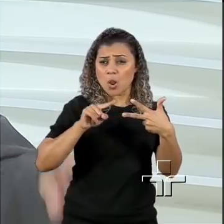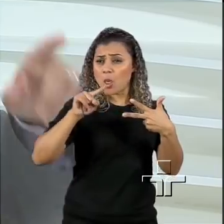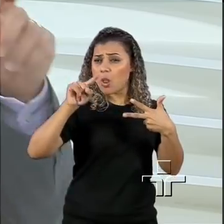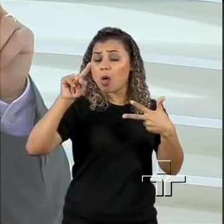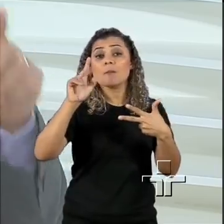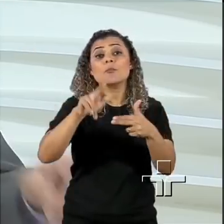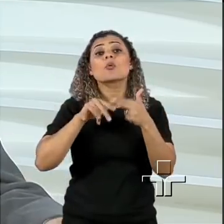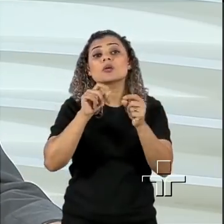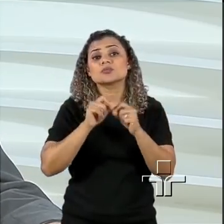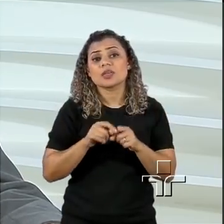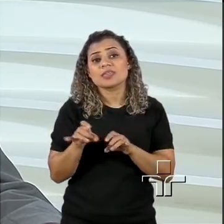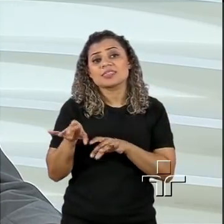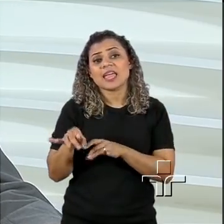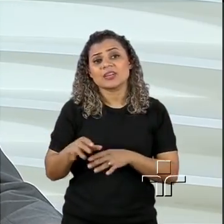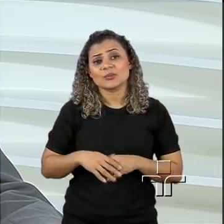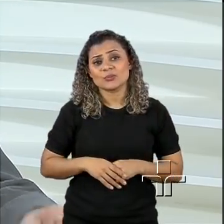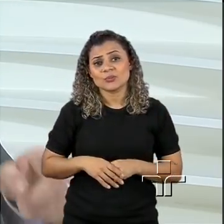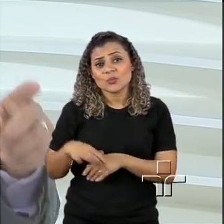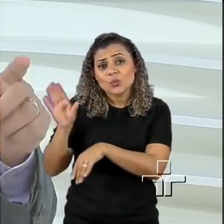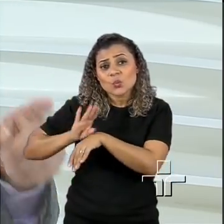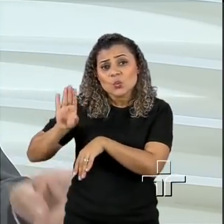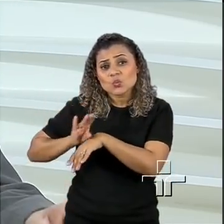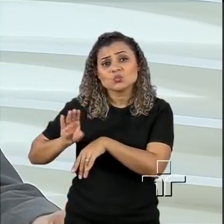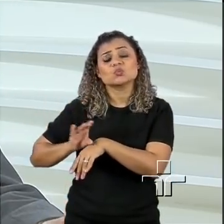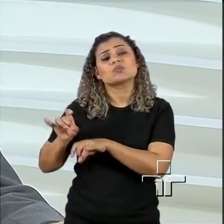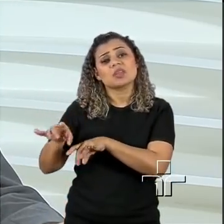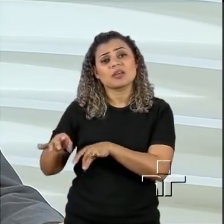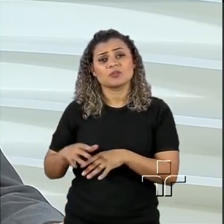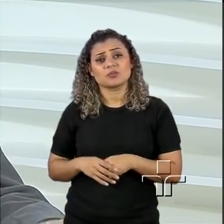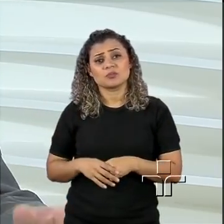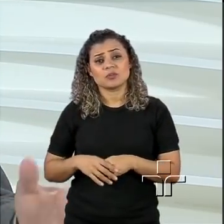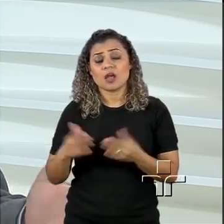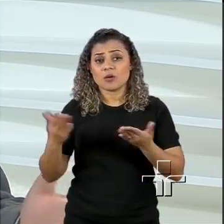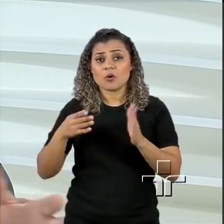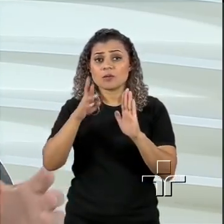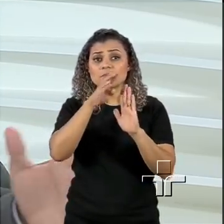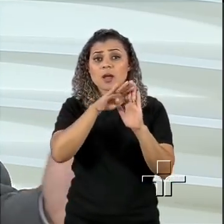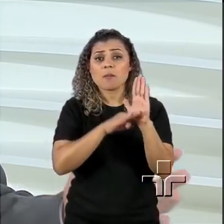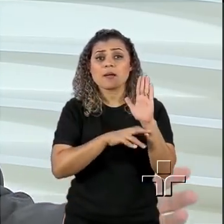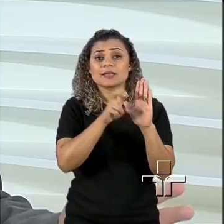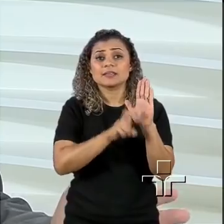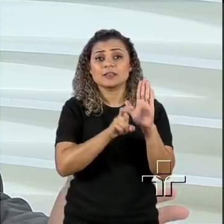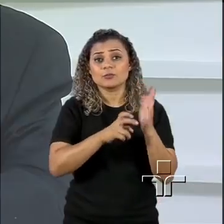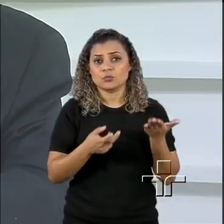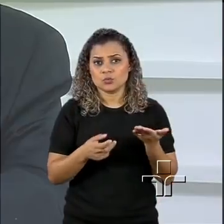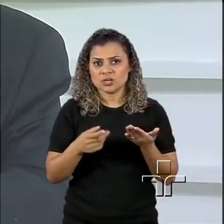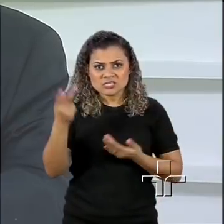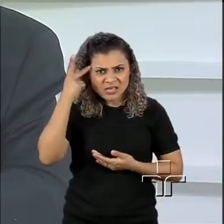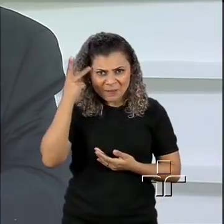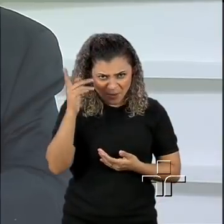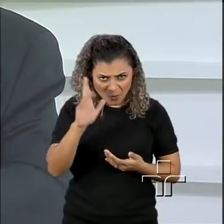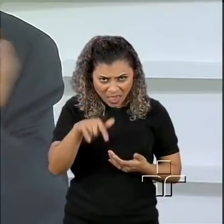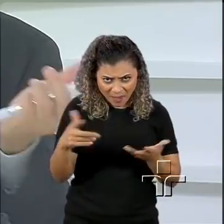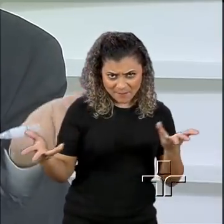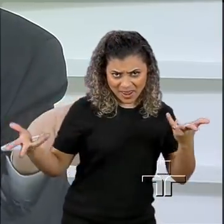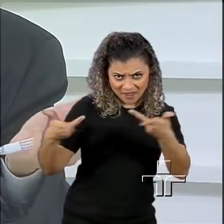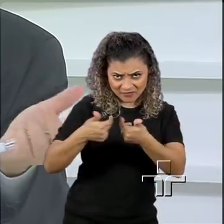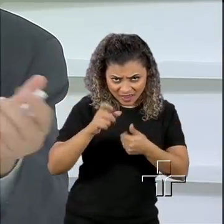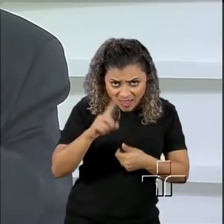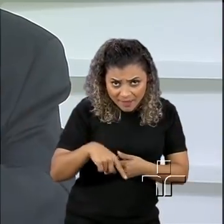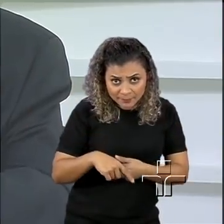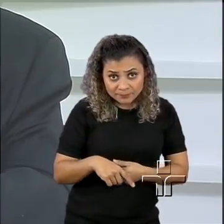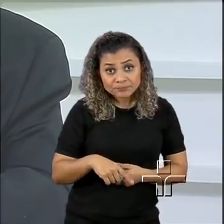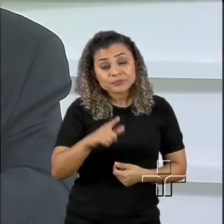escola técnica, cai para 5º. Cai para 5º. Então, o Estado de São Paulo não é essa maravilha que você está se referindo. A escola técnica foi o